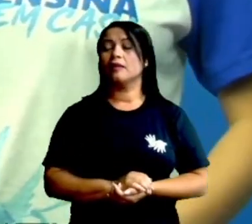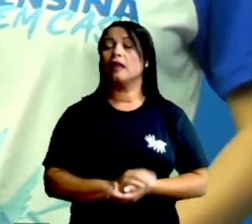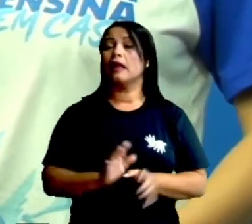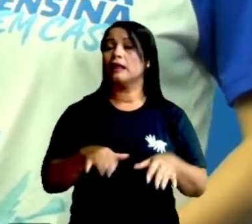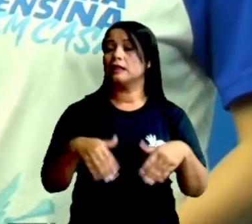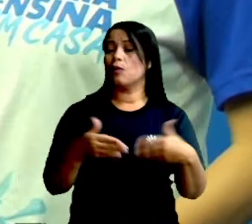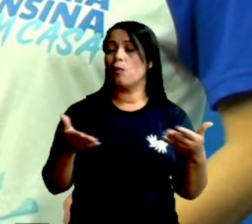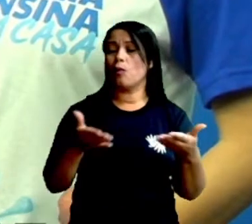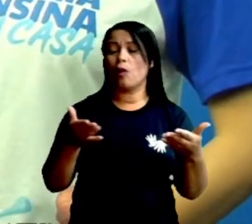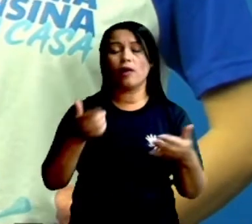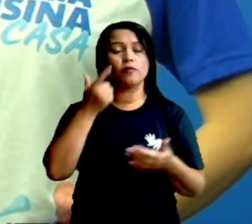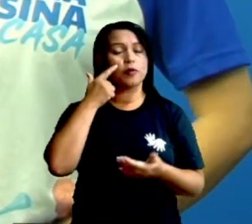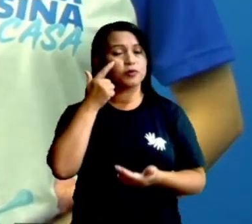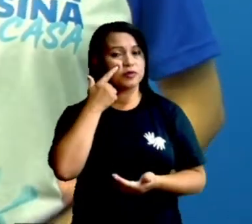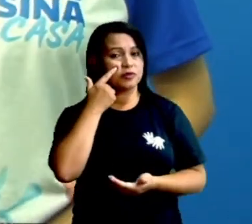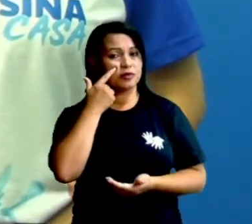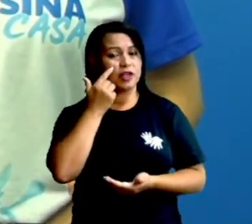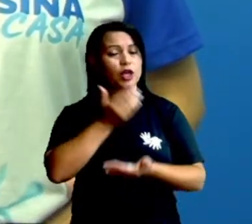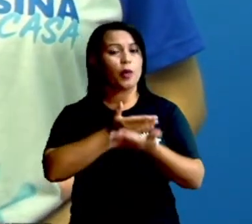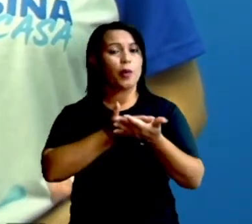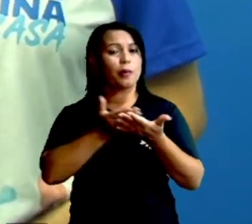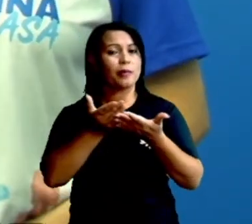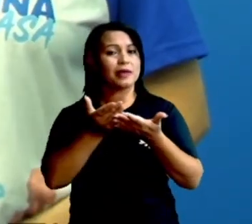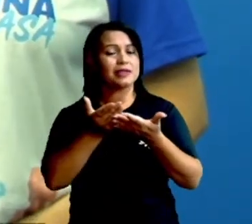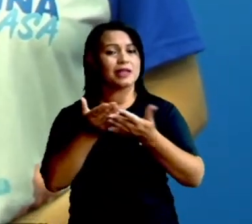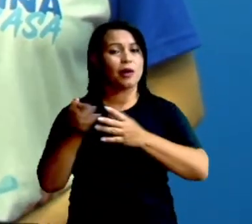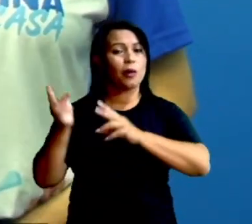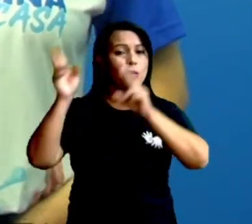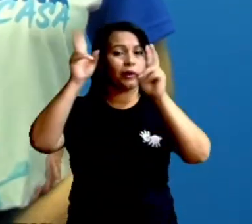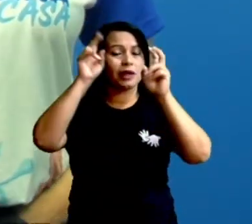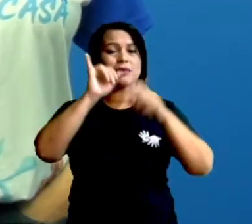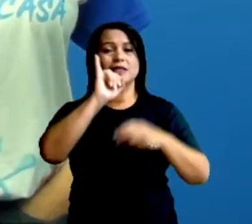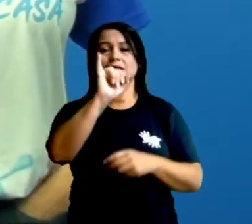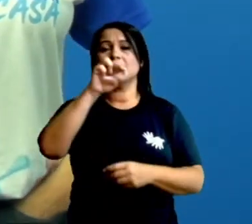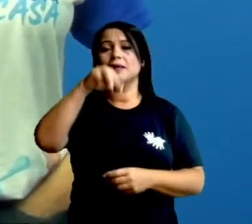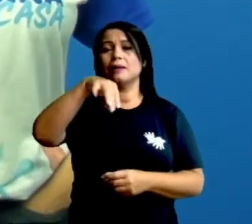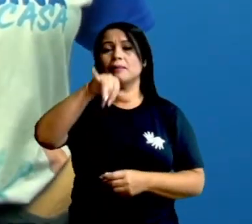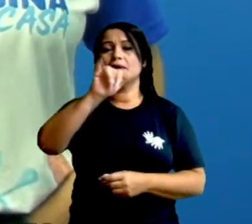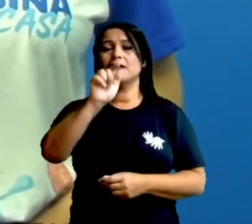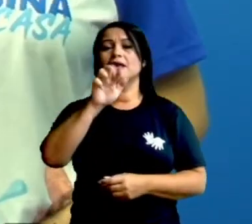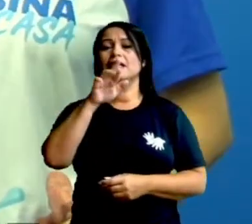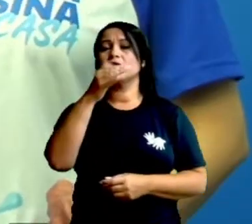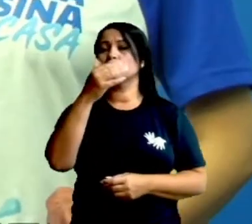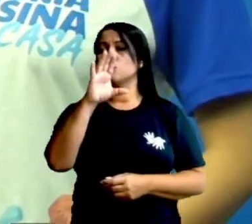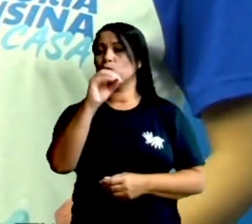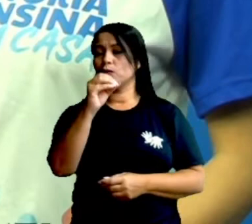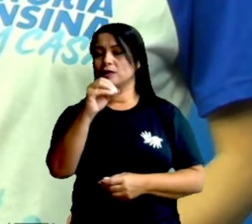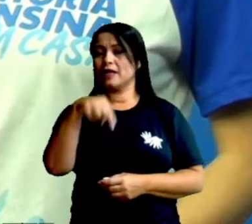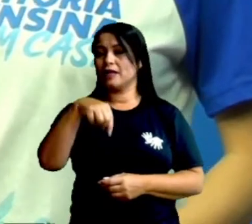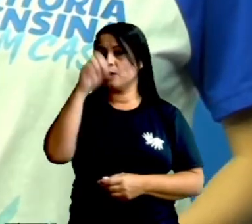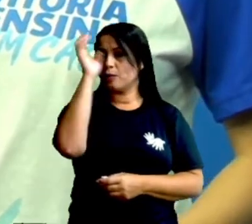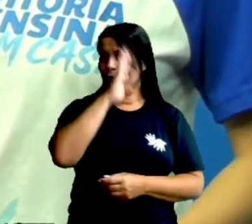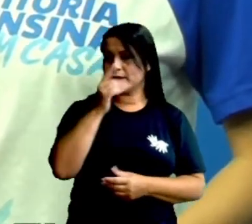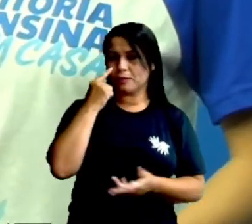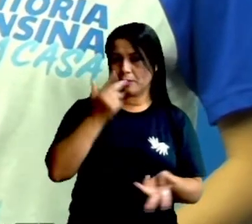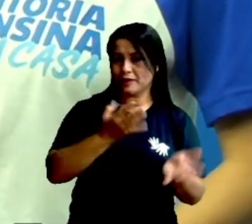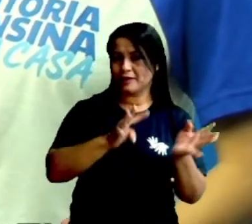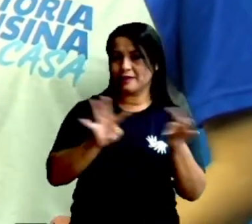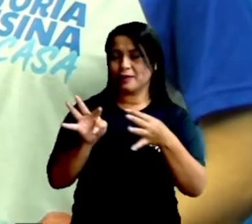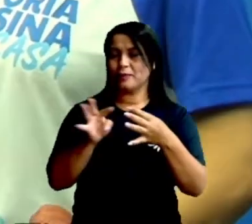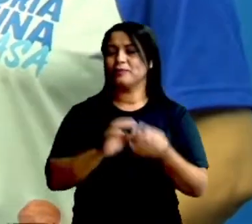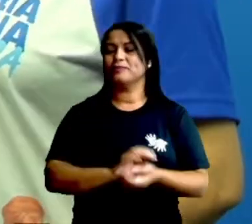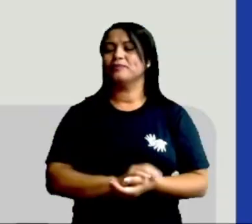Então, agora a gente vai aqui, tá? Iniciando primeiramente com as imigrações no Brasil. Então, vem comigo e presta